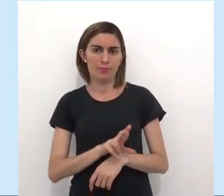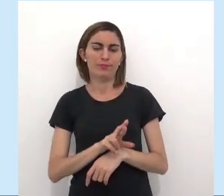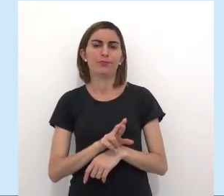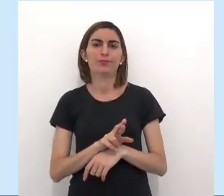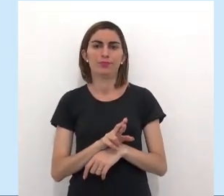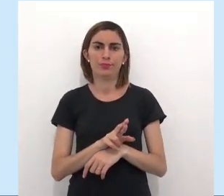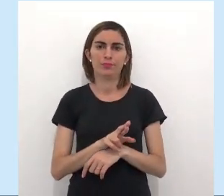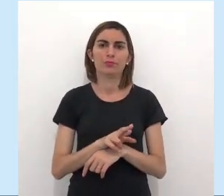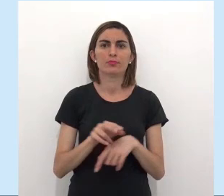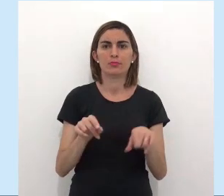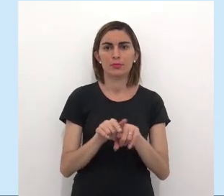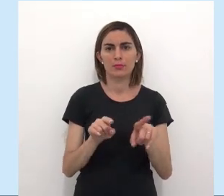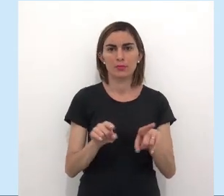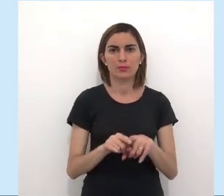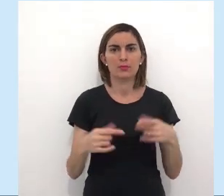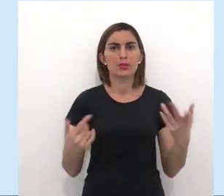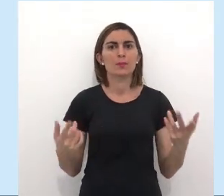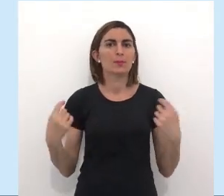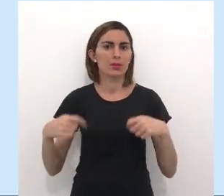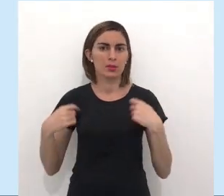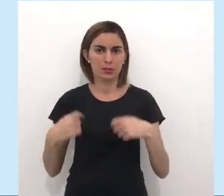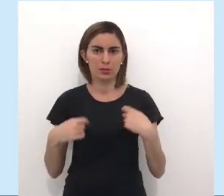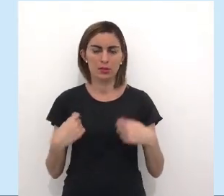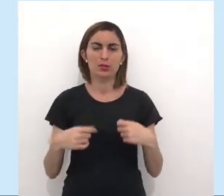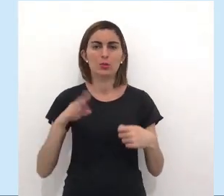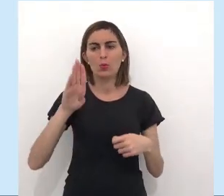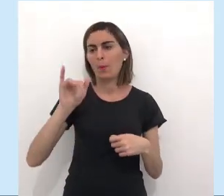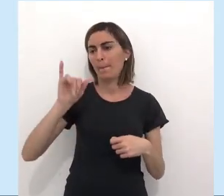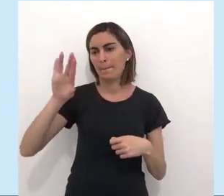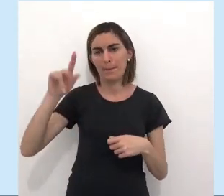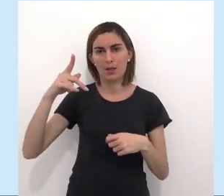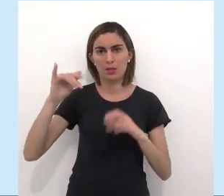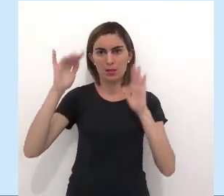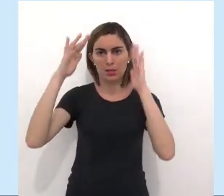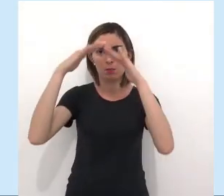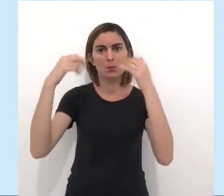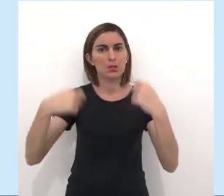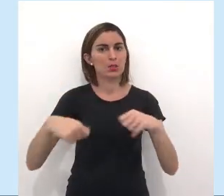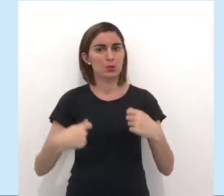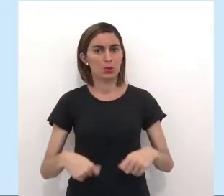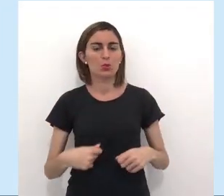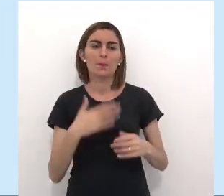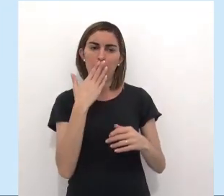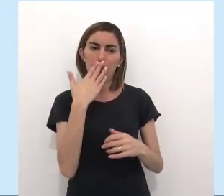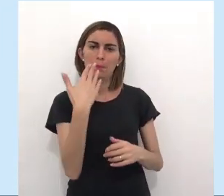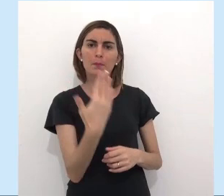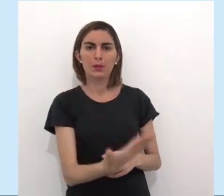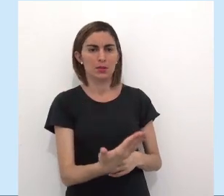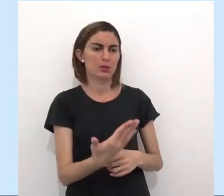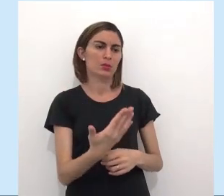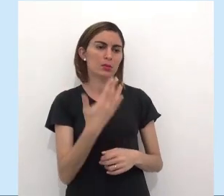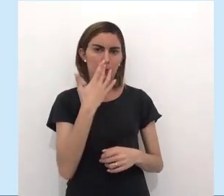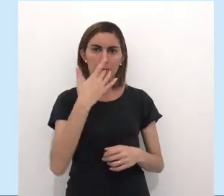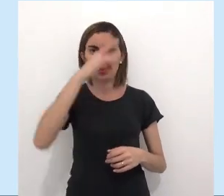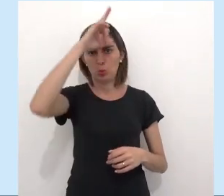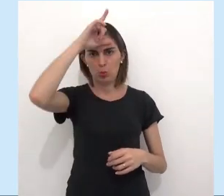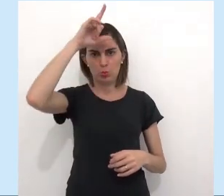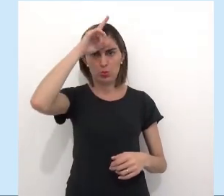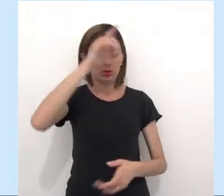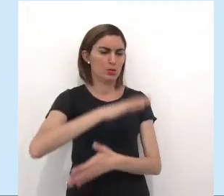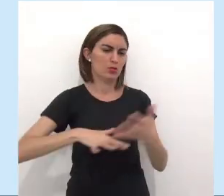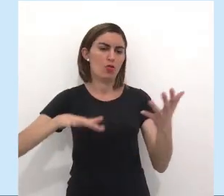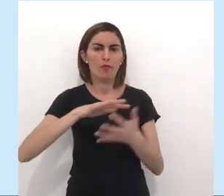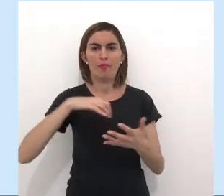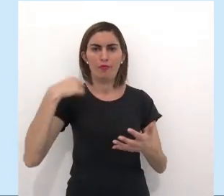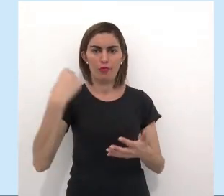religiosa. Então, o bispo teve que intervir e pedir, na realidade, ao líder da